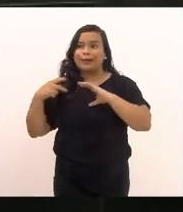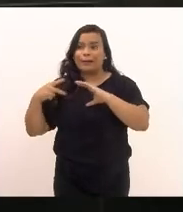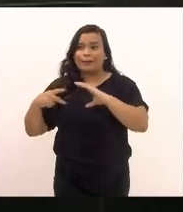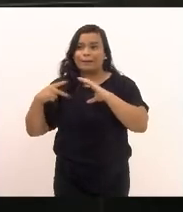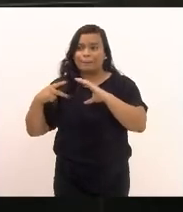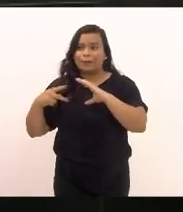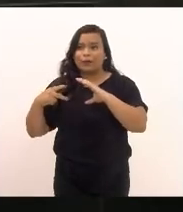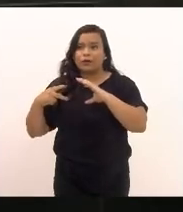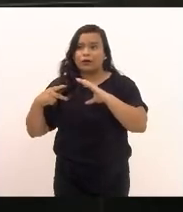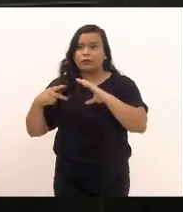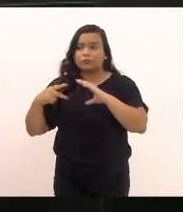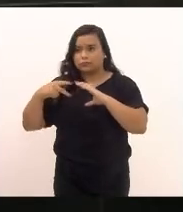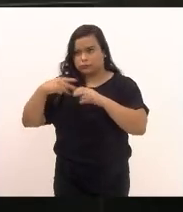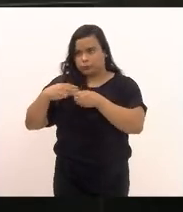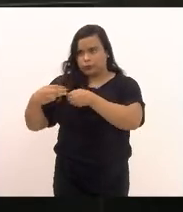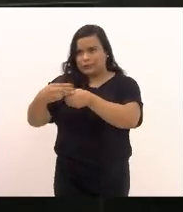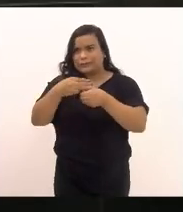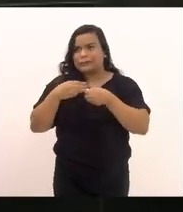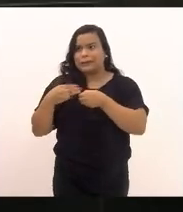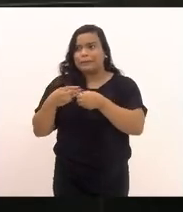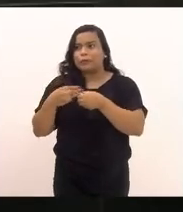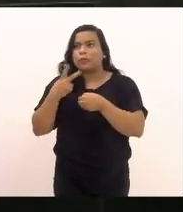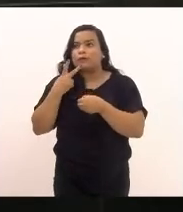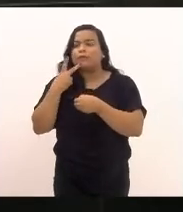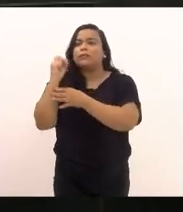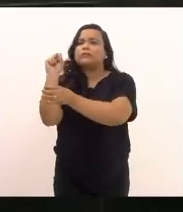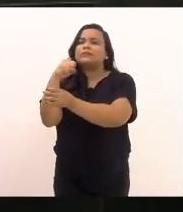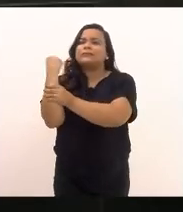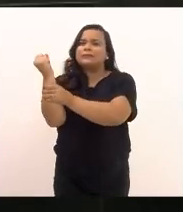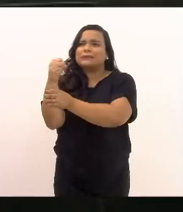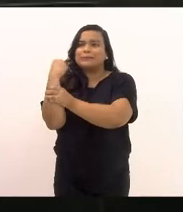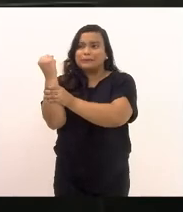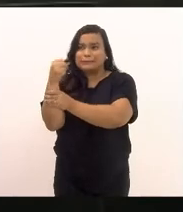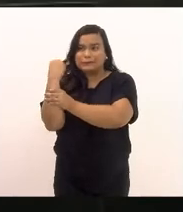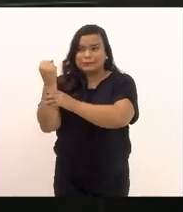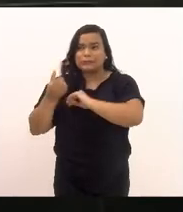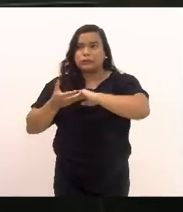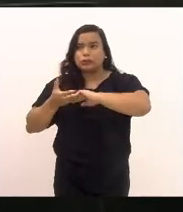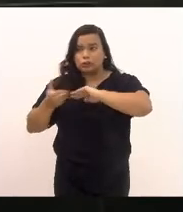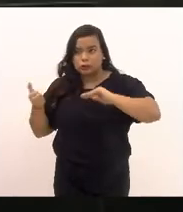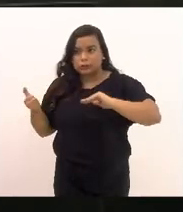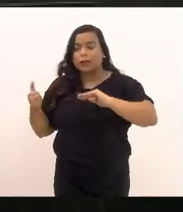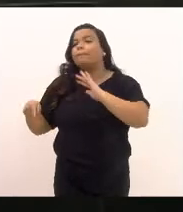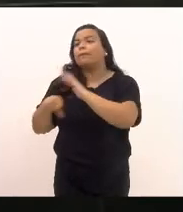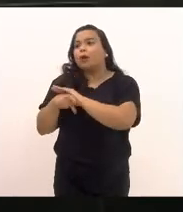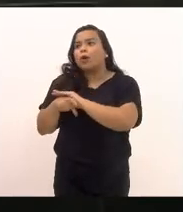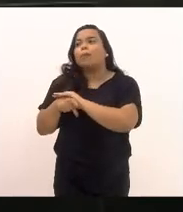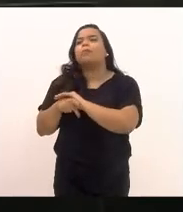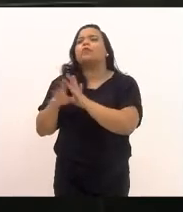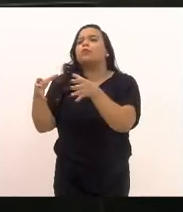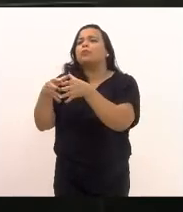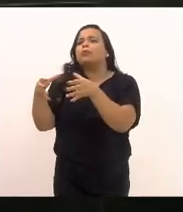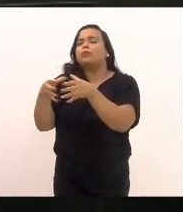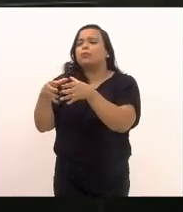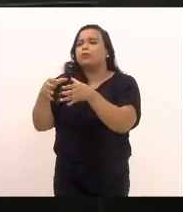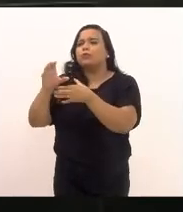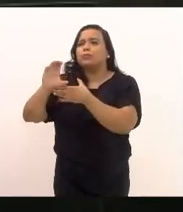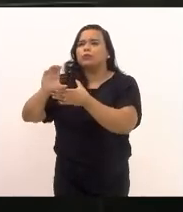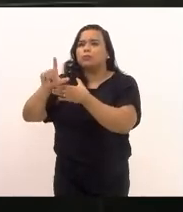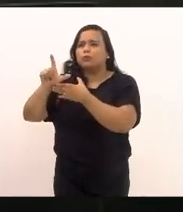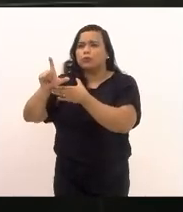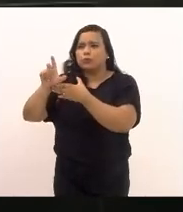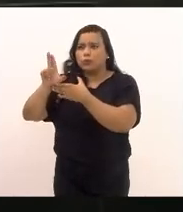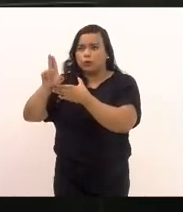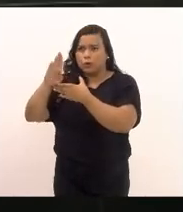de destombar o Clube Tamoio, histórico clube situado no bairro do Zé Garoto, ali em